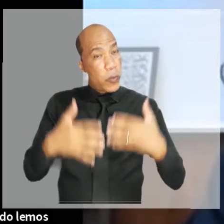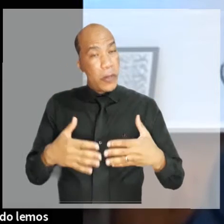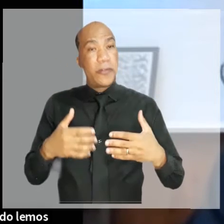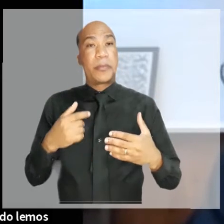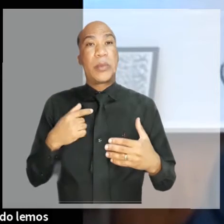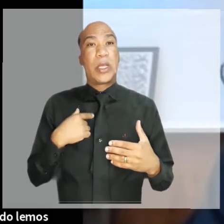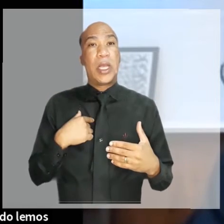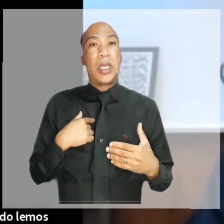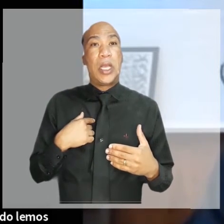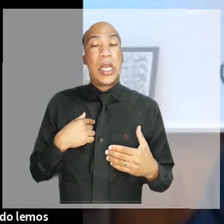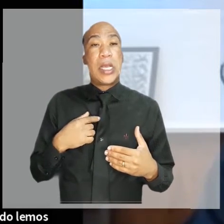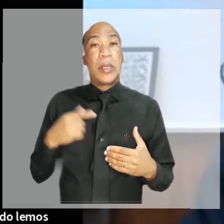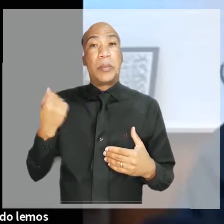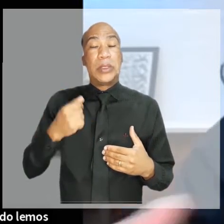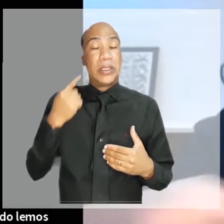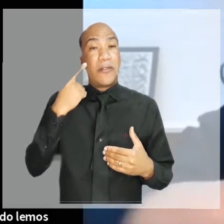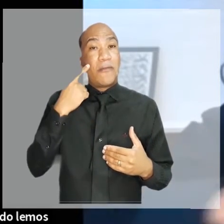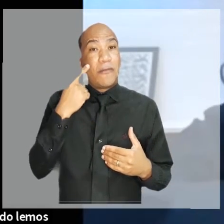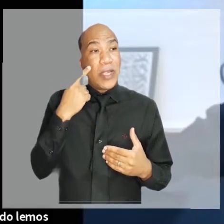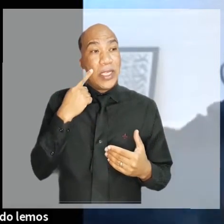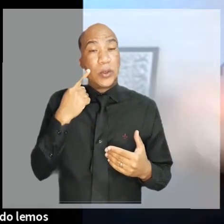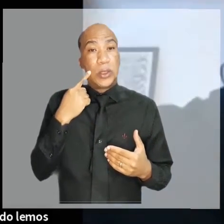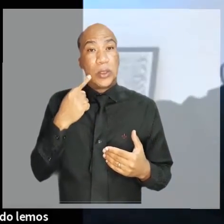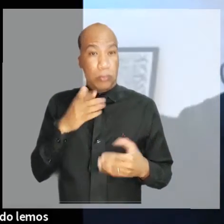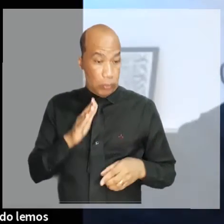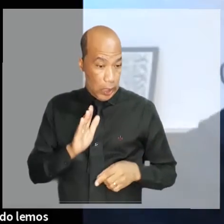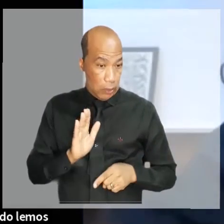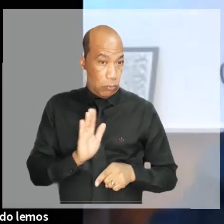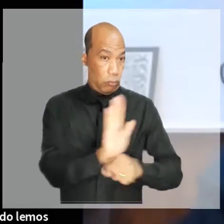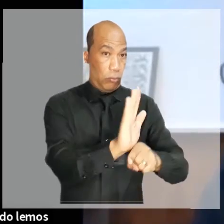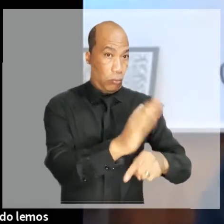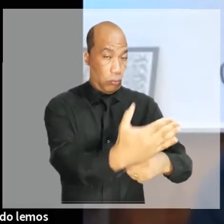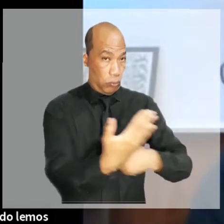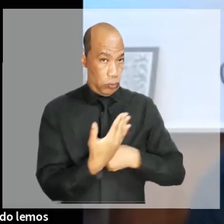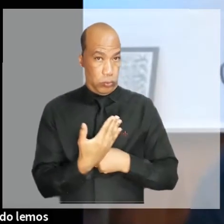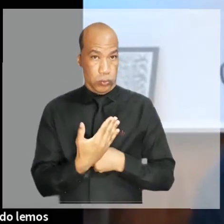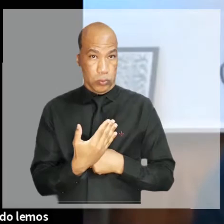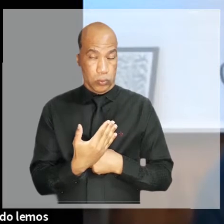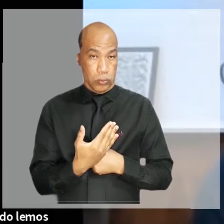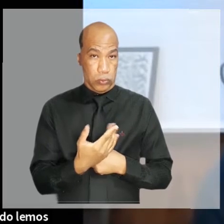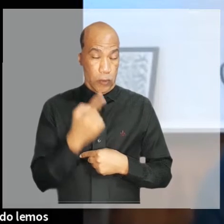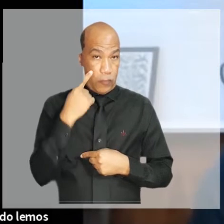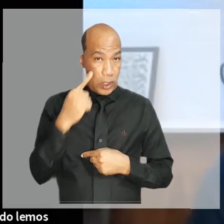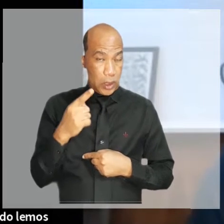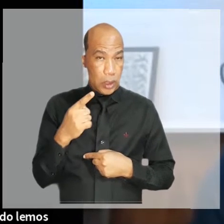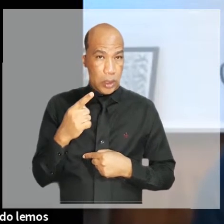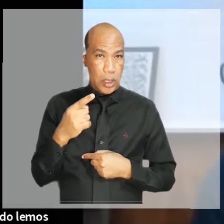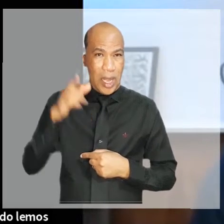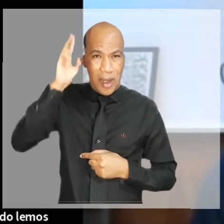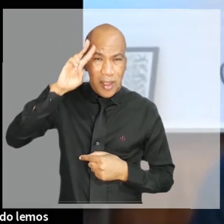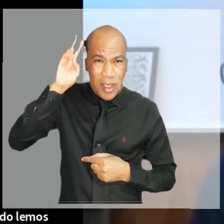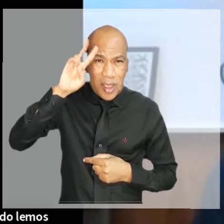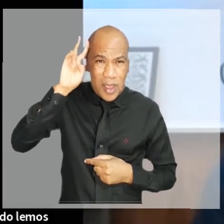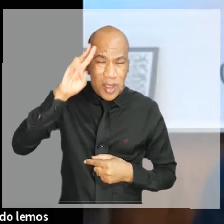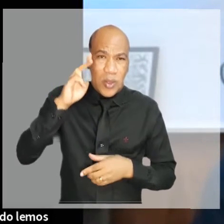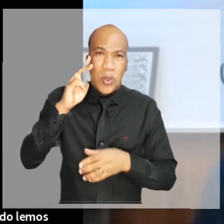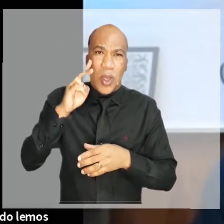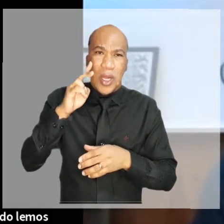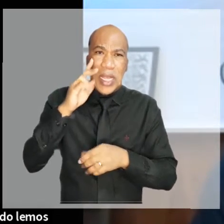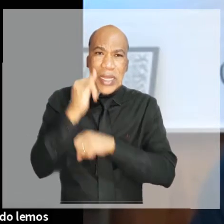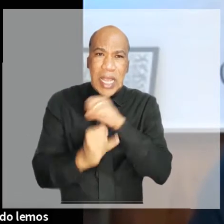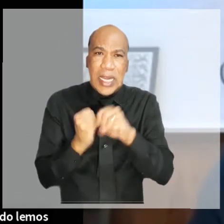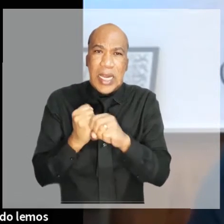que a gente teve desses grandes projetos de inovação tecnológica que culminaram na